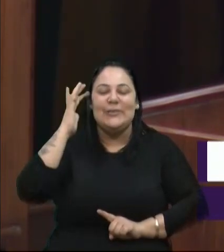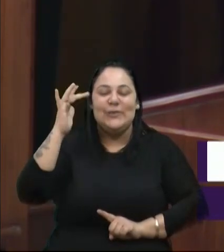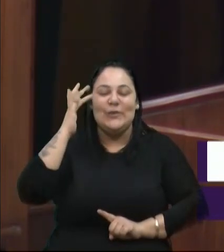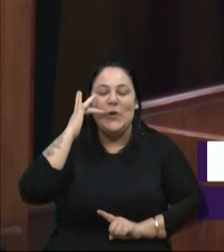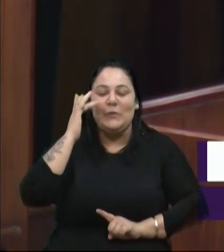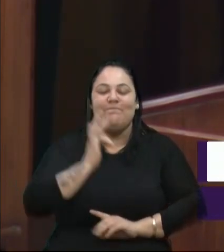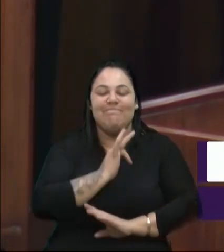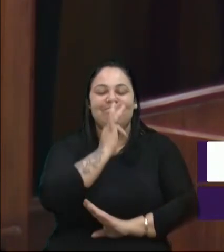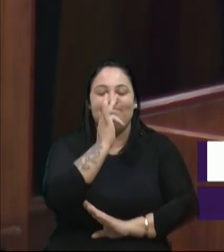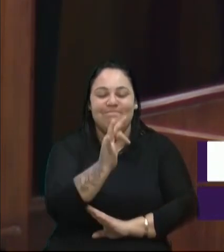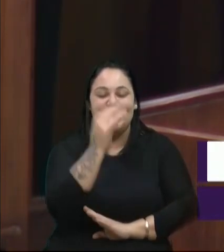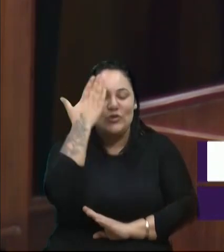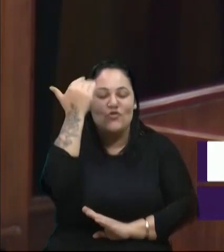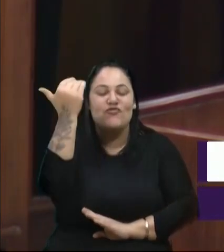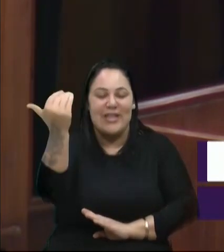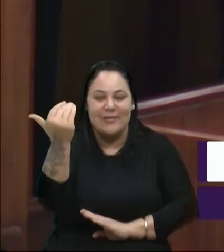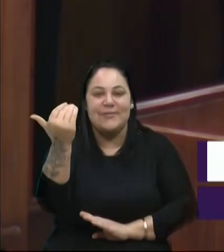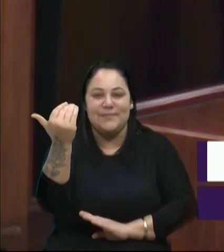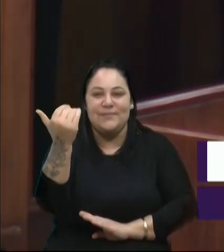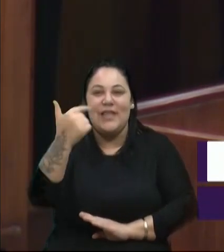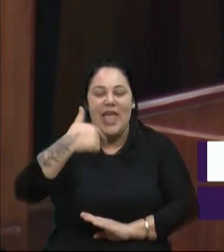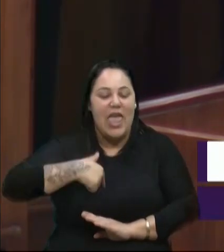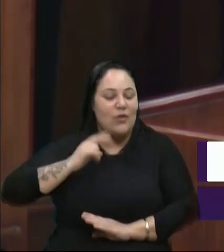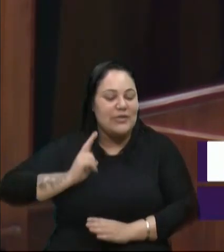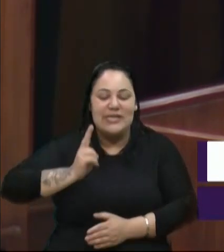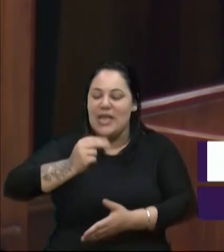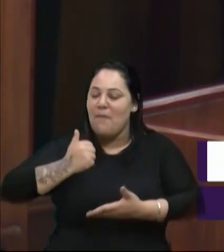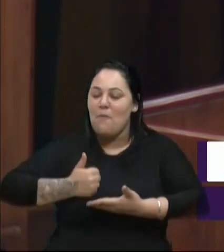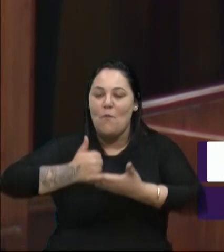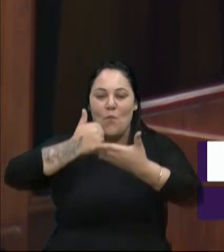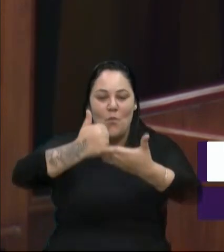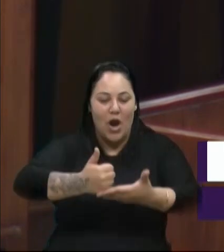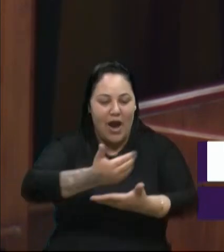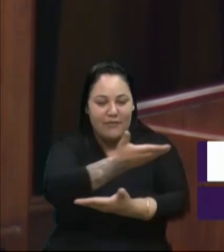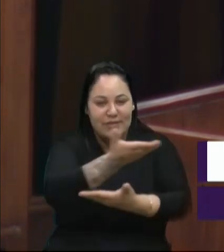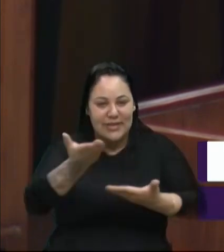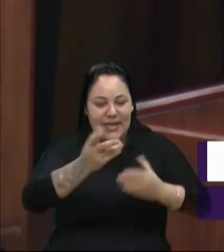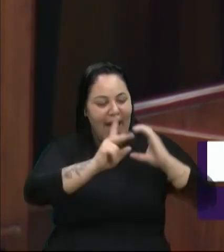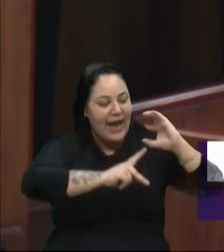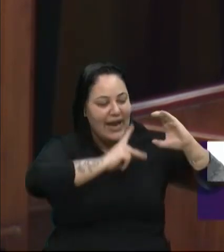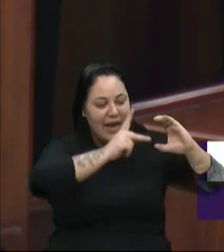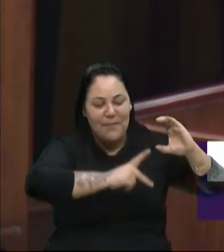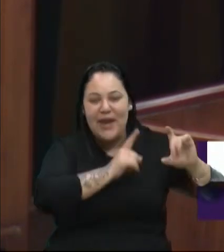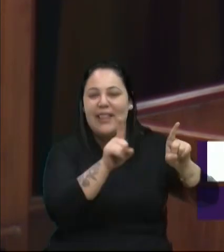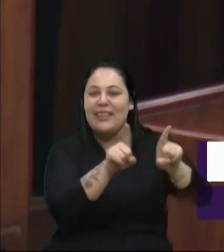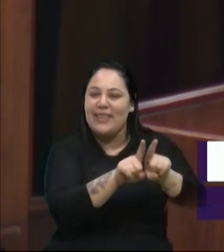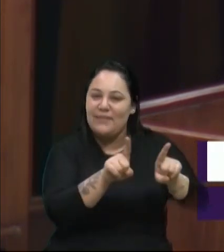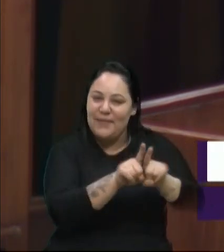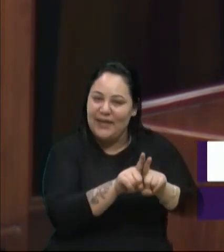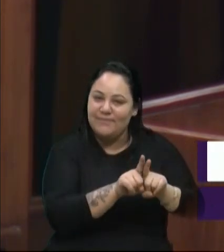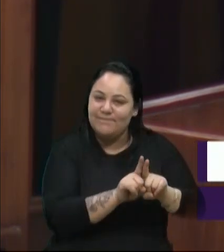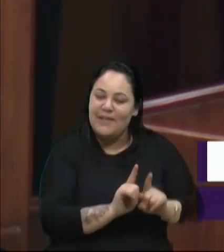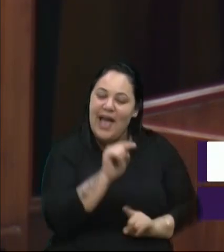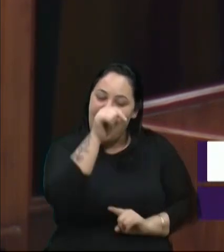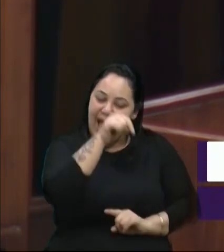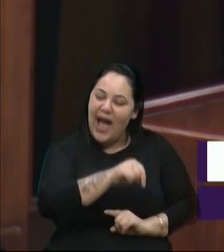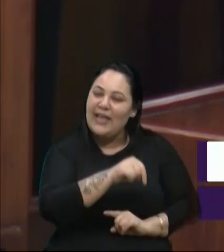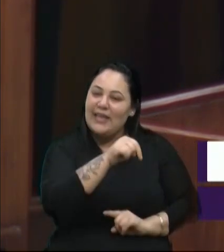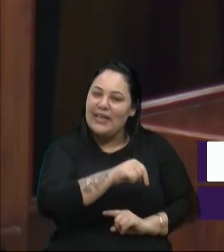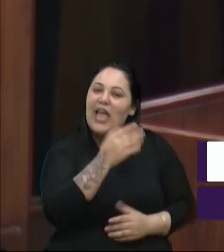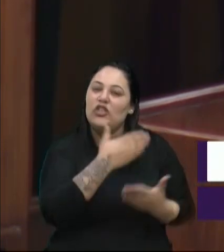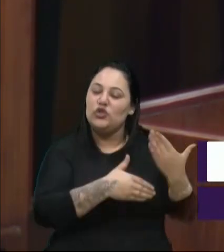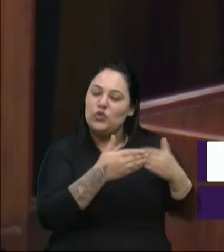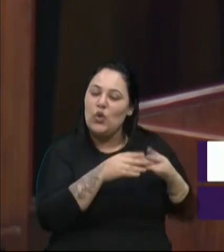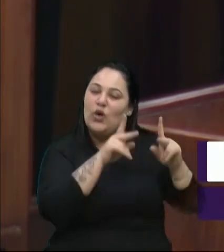que vocês estão. Contem com esse parlamentar, contem com essa casa é de todos e